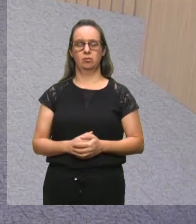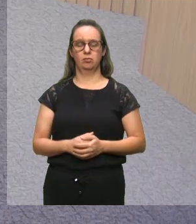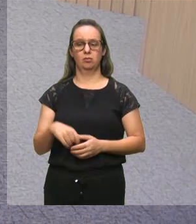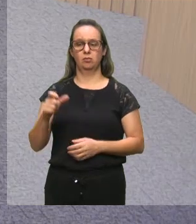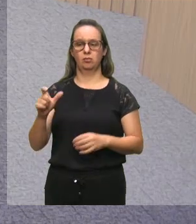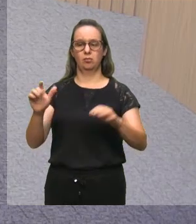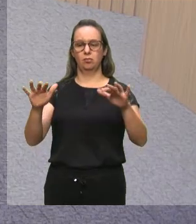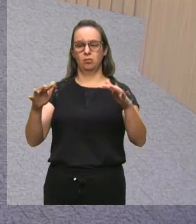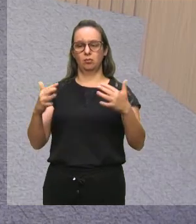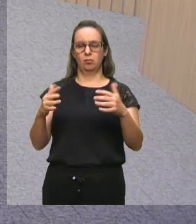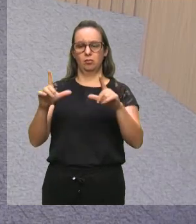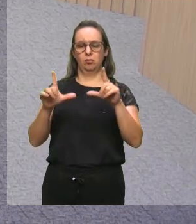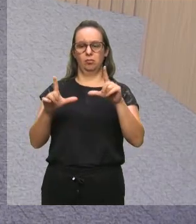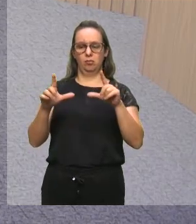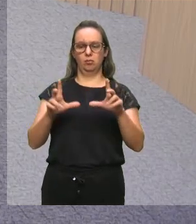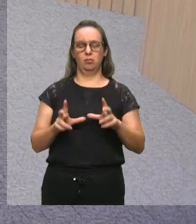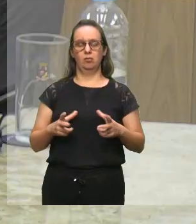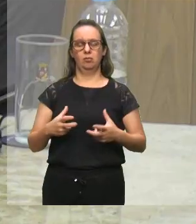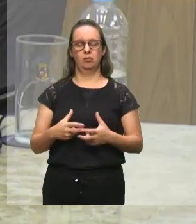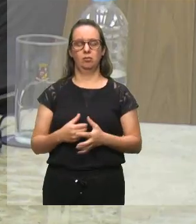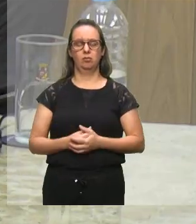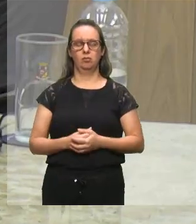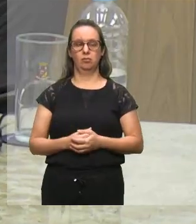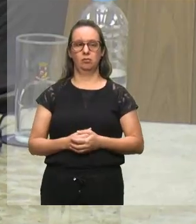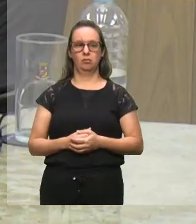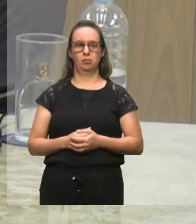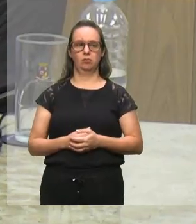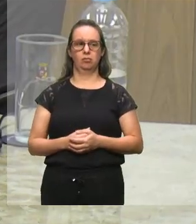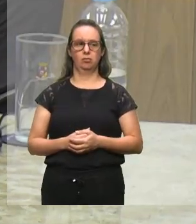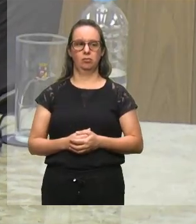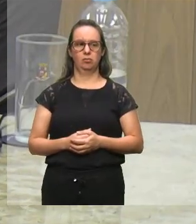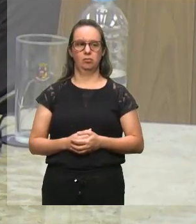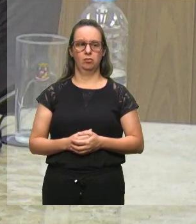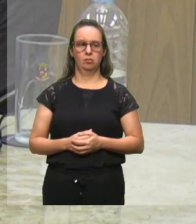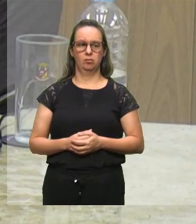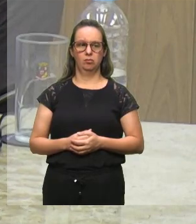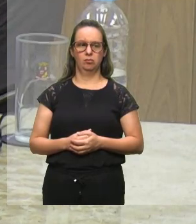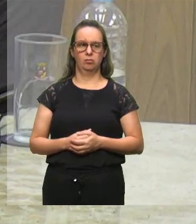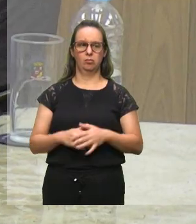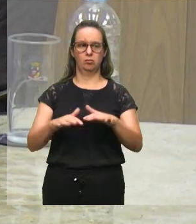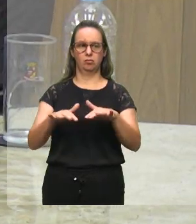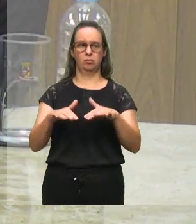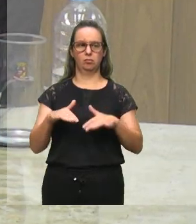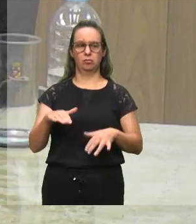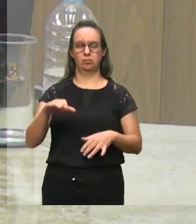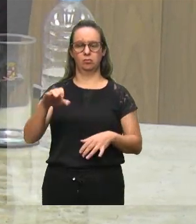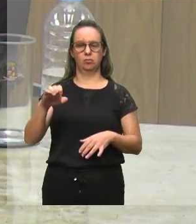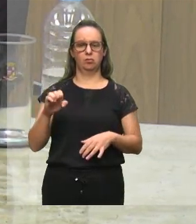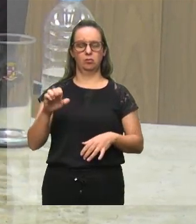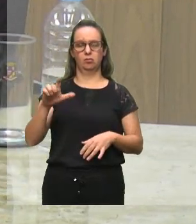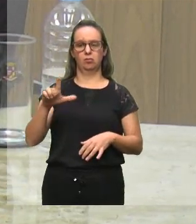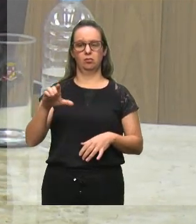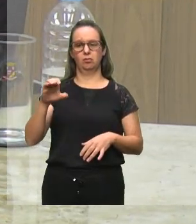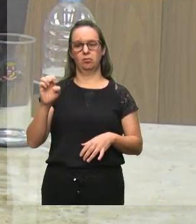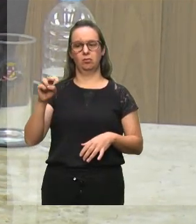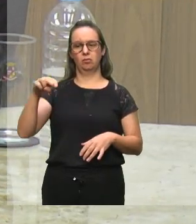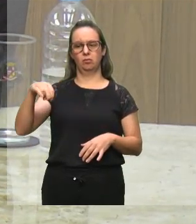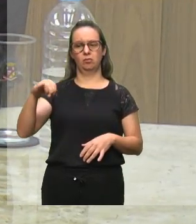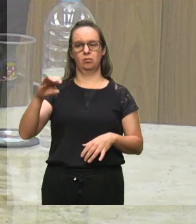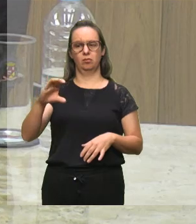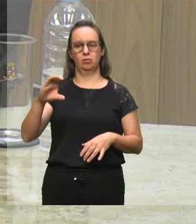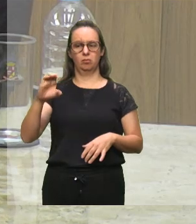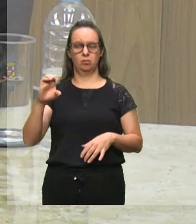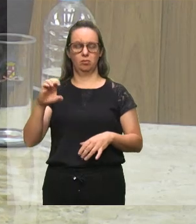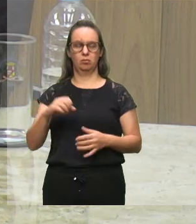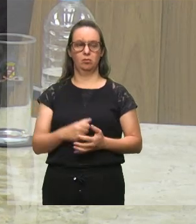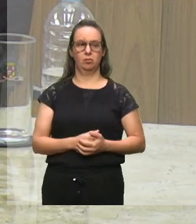da TV Câmara. É, primeiramente, quero registrar a presença da Helenice Alzira, lá do Abrigo Aidós, que está como